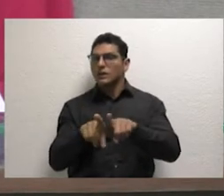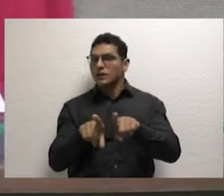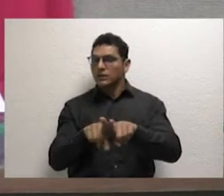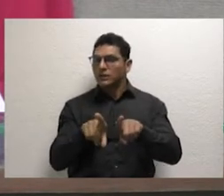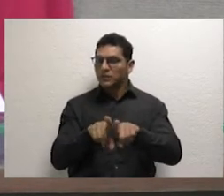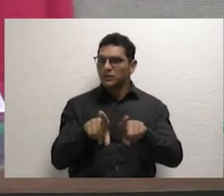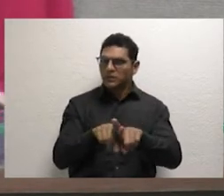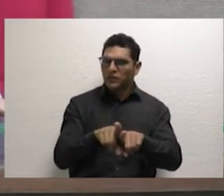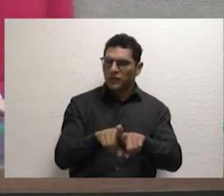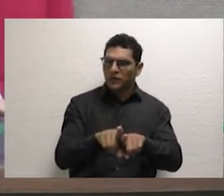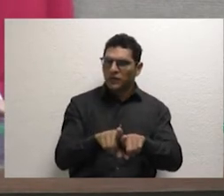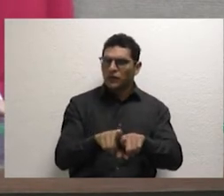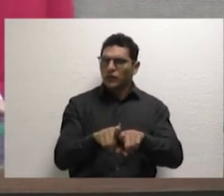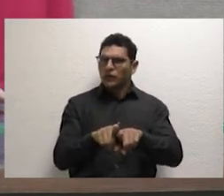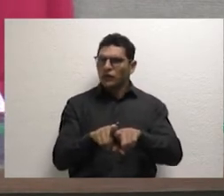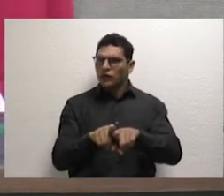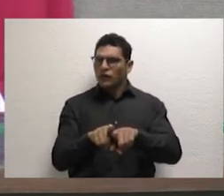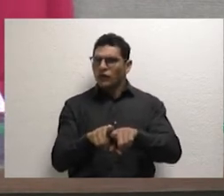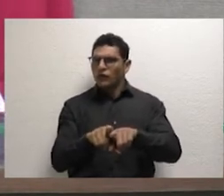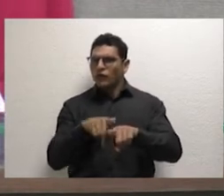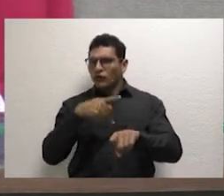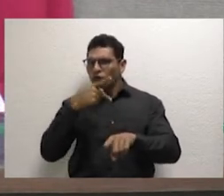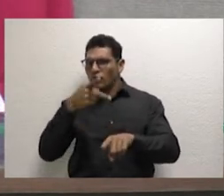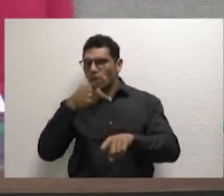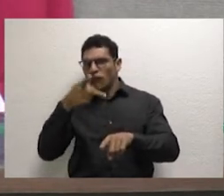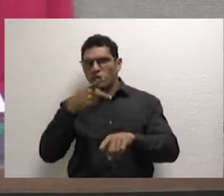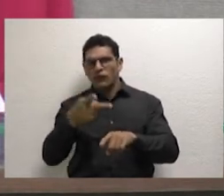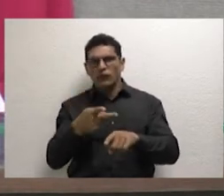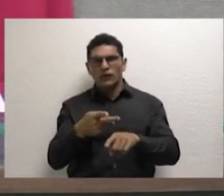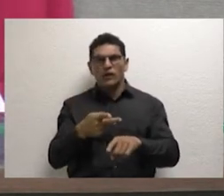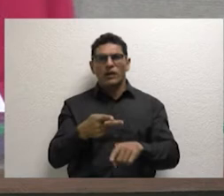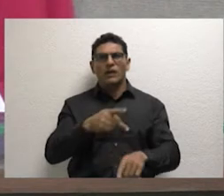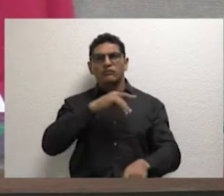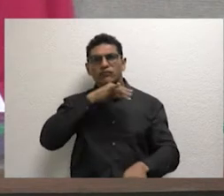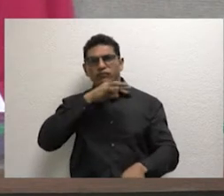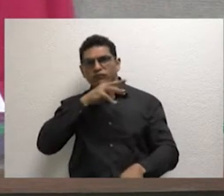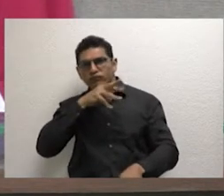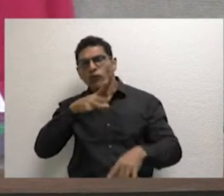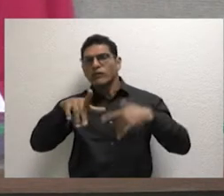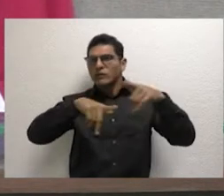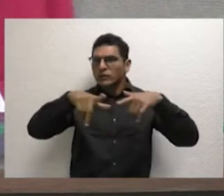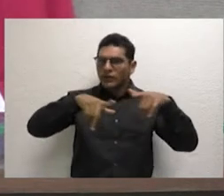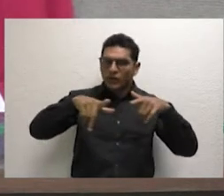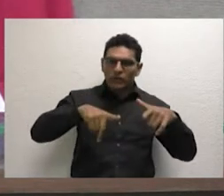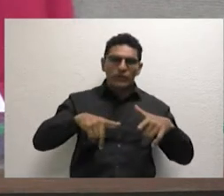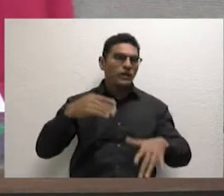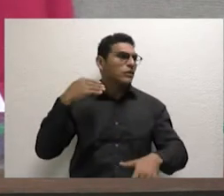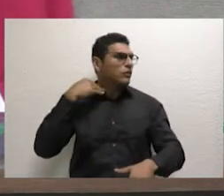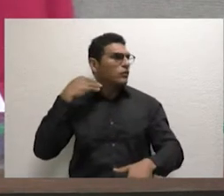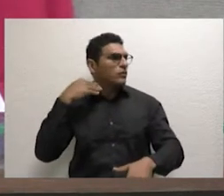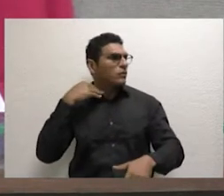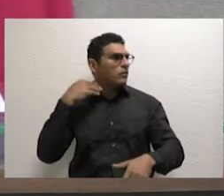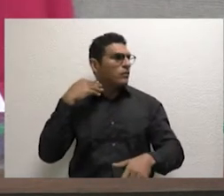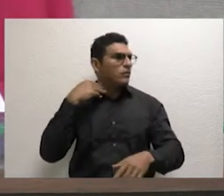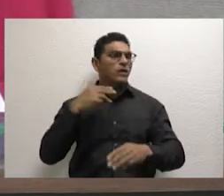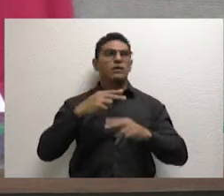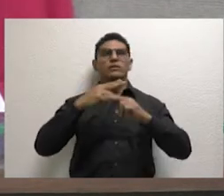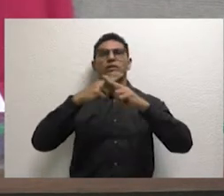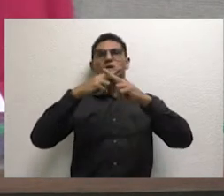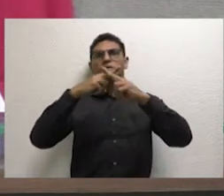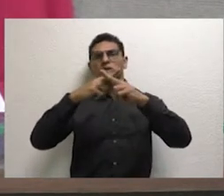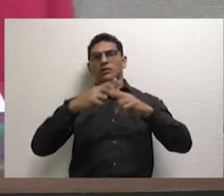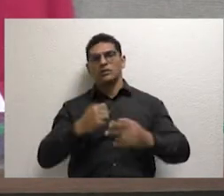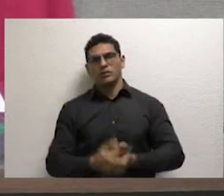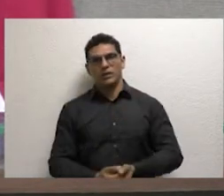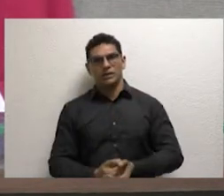péssimo serviço que é prestado pela Caixa Econômica Federal, através das suas loterias no interior do Estado. Imagine, deputado Wilke,